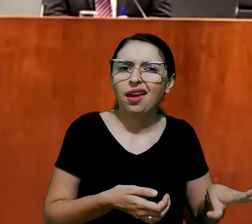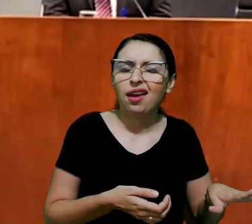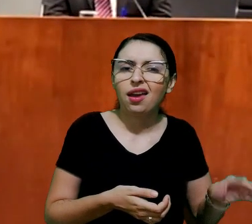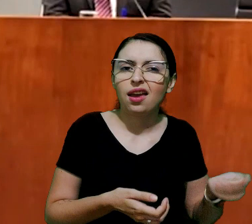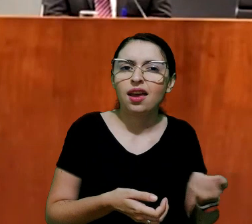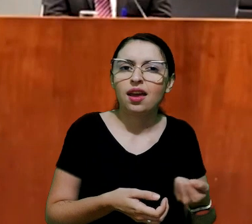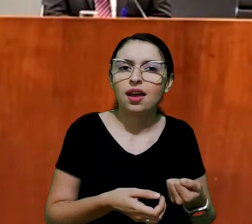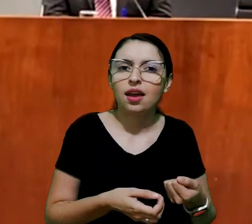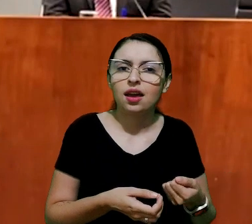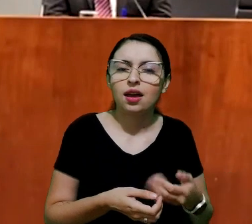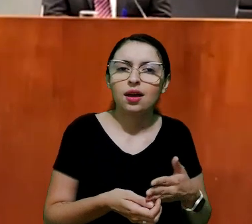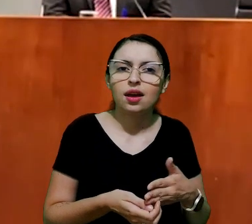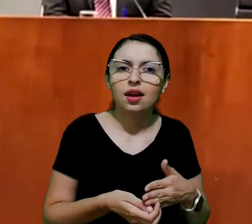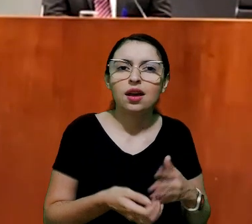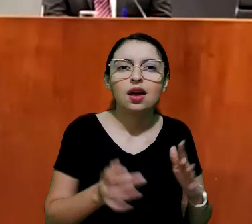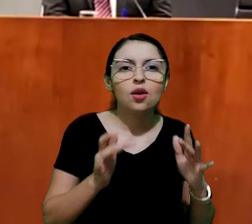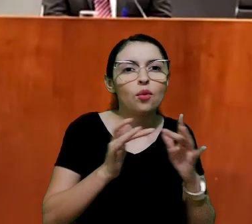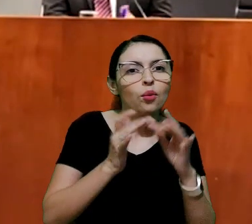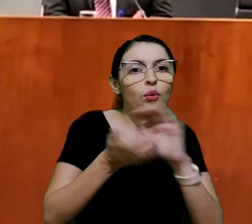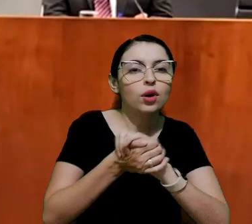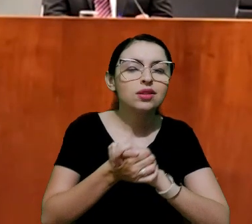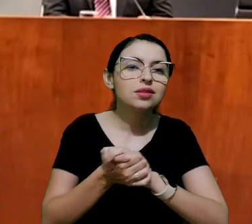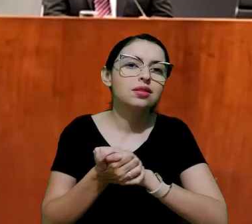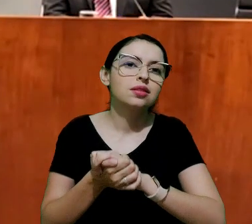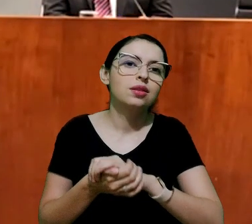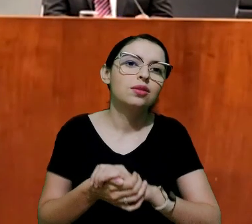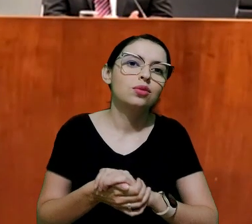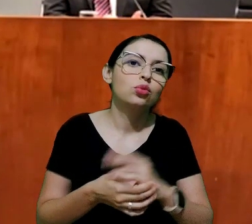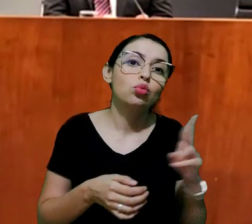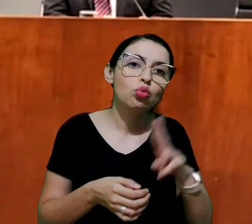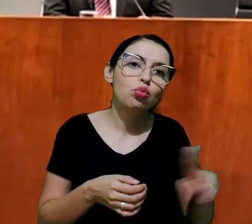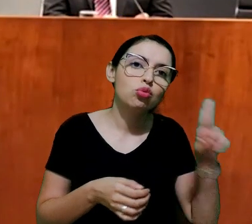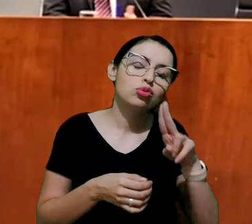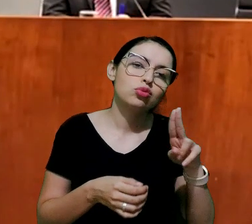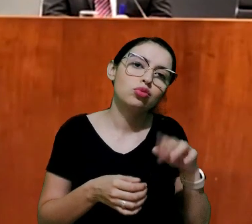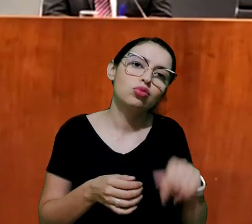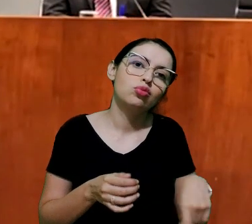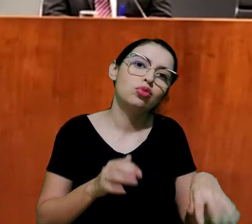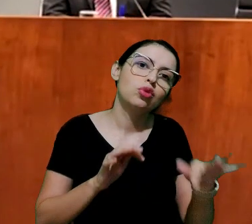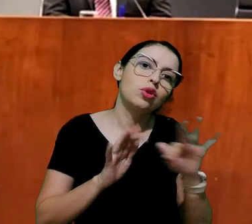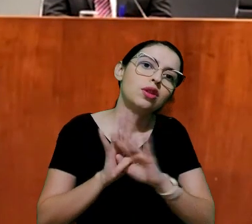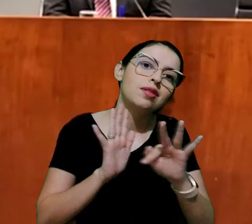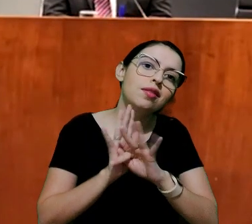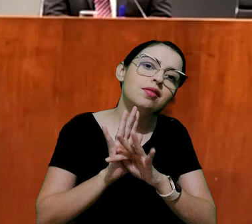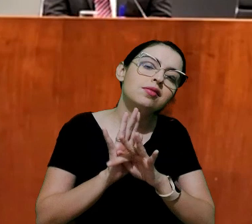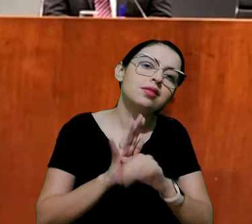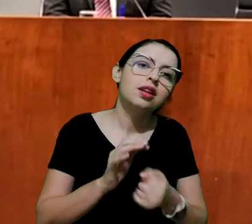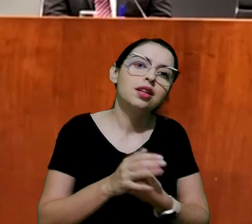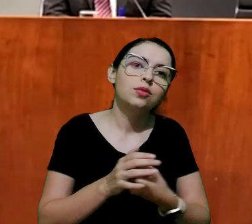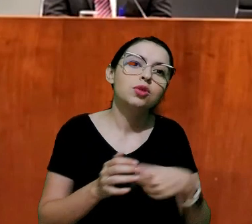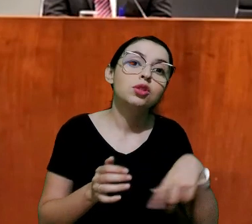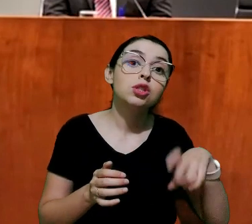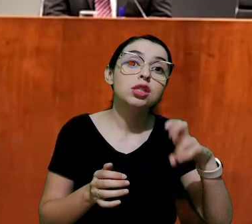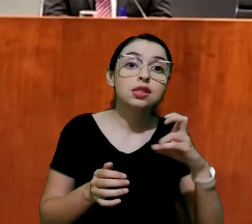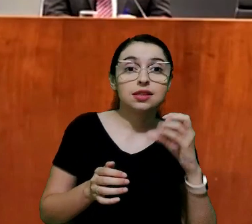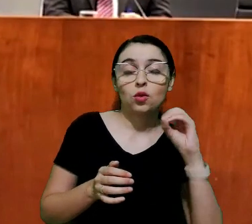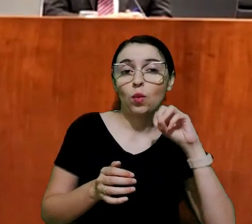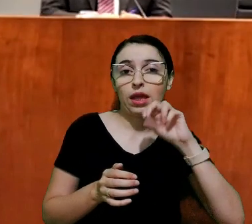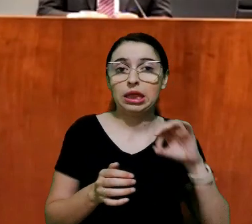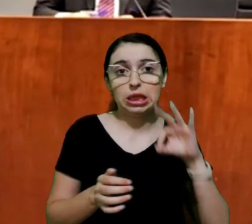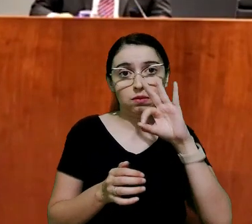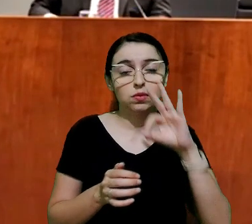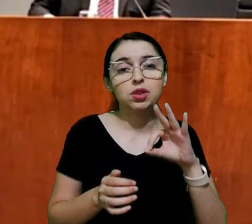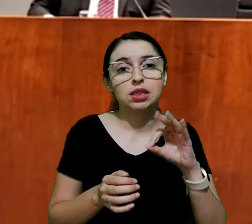beneficiar o cônjuge ou companheiro, é fazer uso do testamento, dispondo dos 50% que a lei